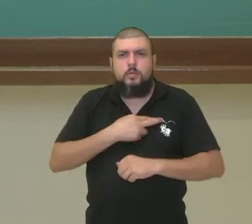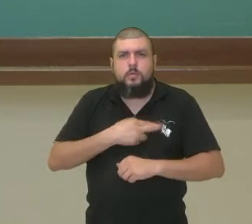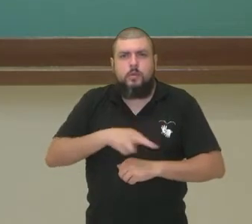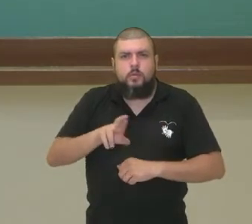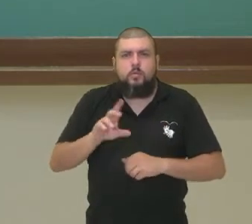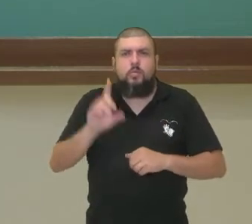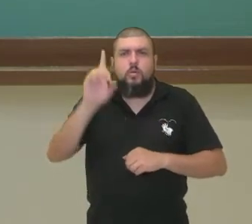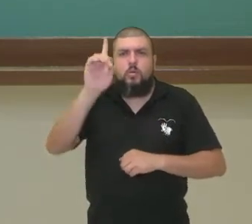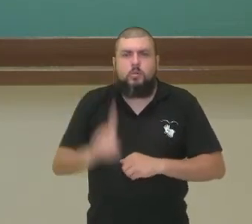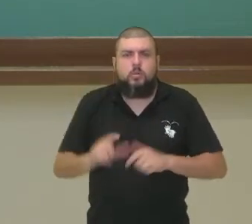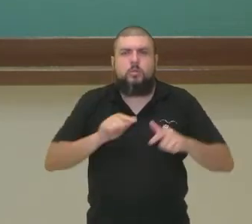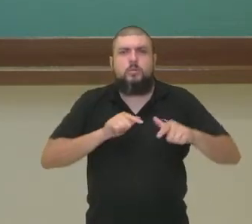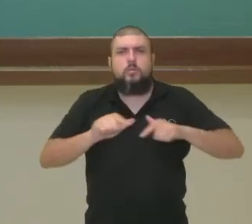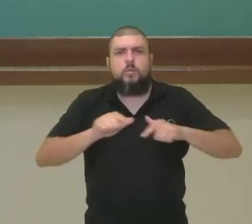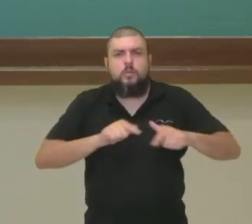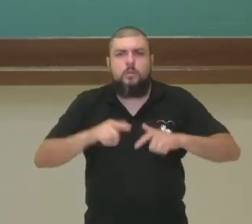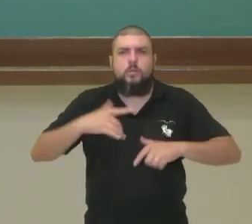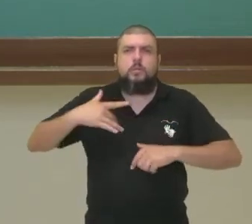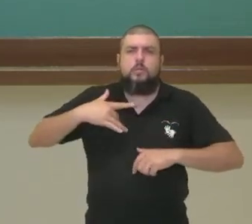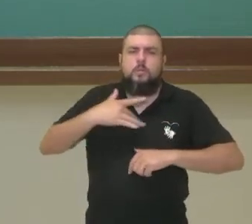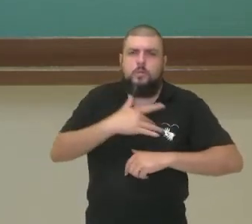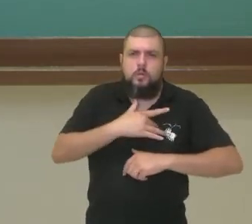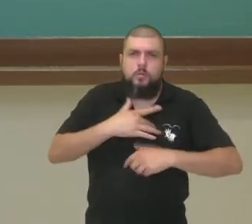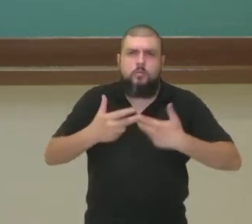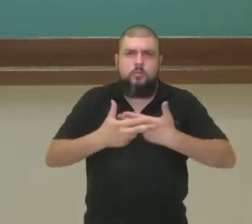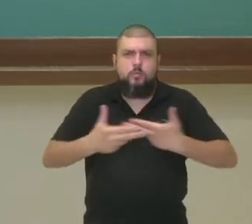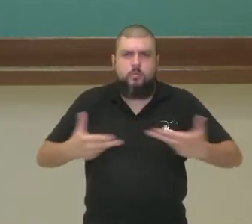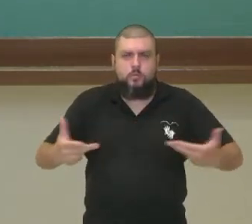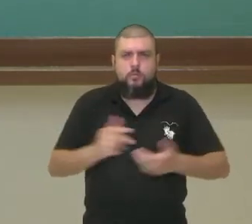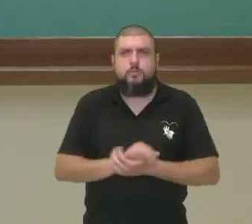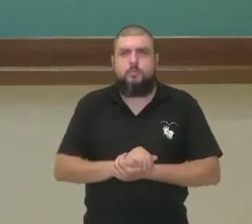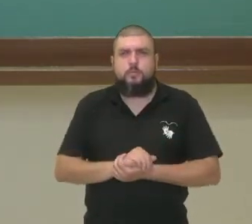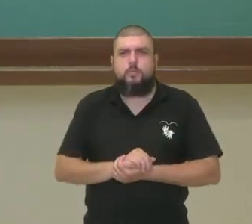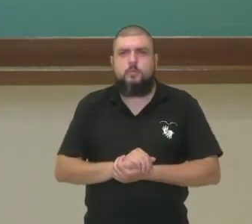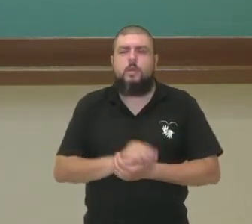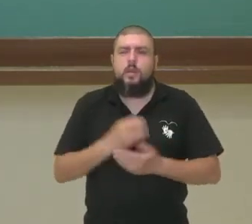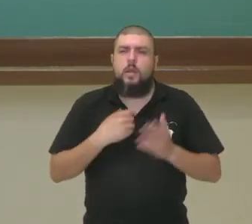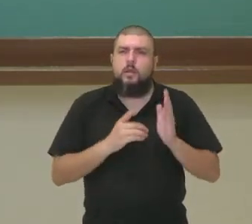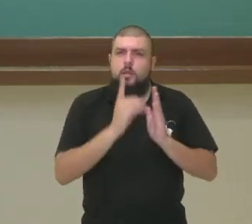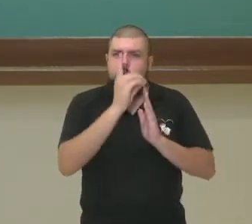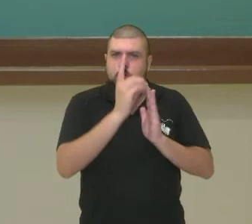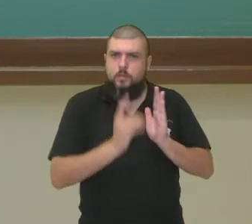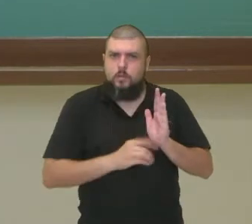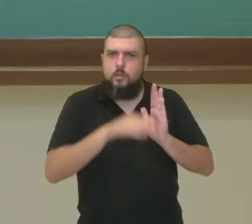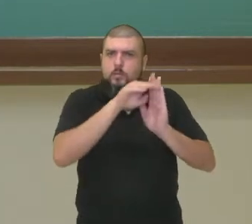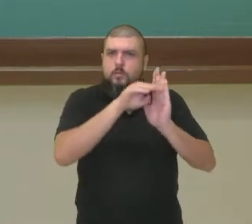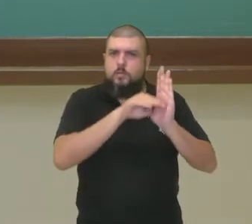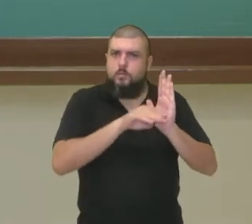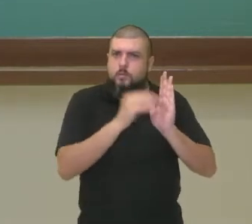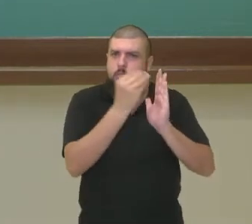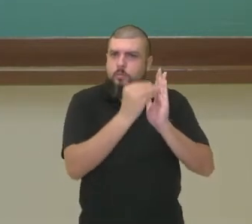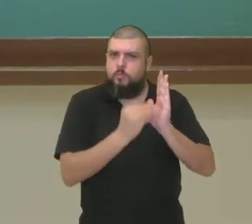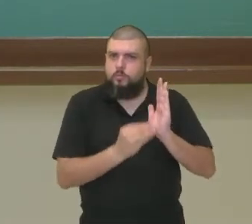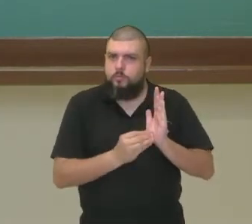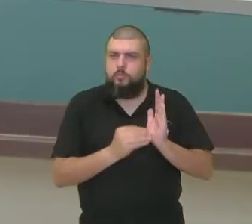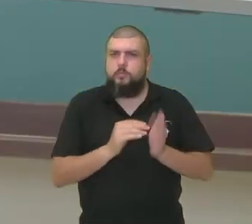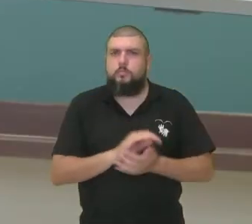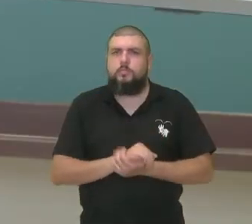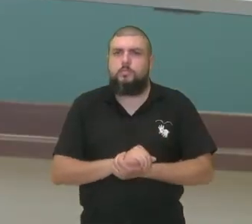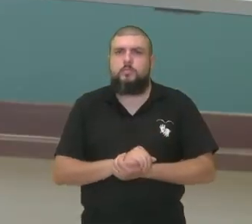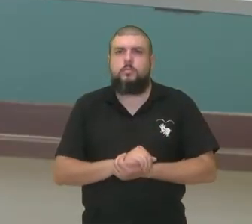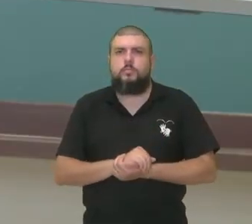trabalho, saúde, proteção. É em torno disso que gira a Declaração Universal dos Direitos Humanos.